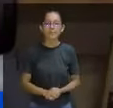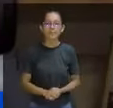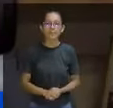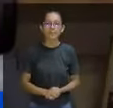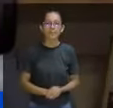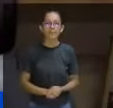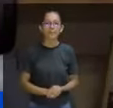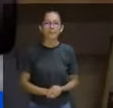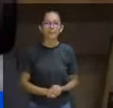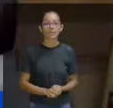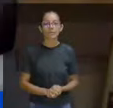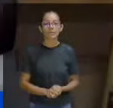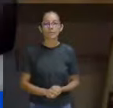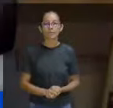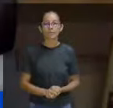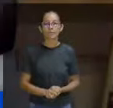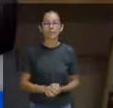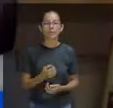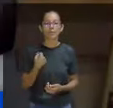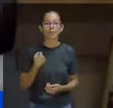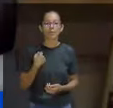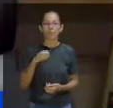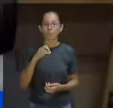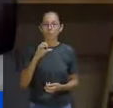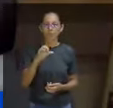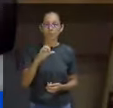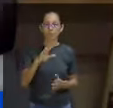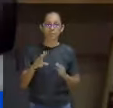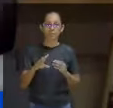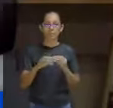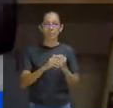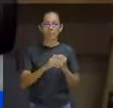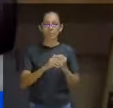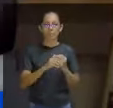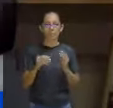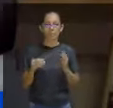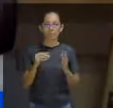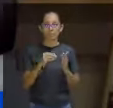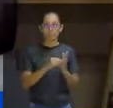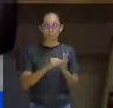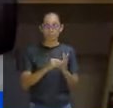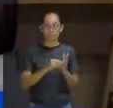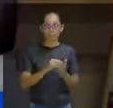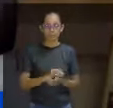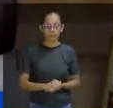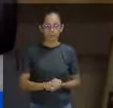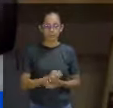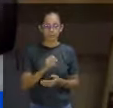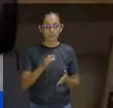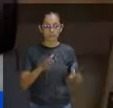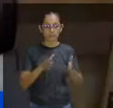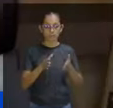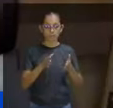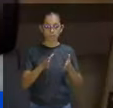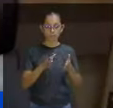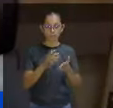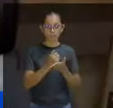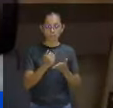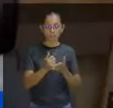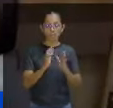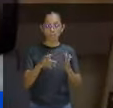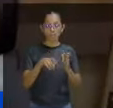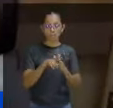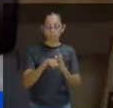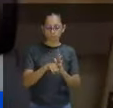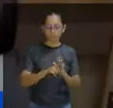607-24-175, que no item 9 colocou: conquanto a juntada dos documentos tenha ocorrido após o parecer conclusivo, constou do